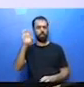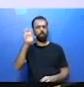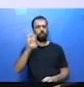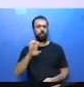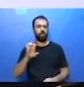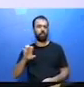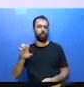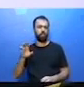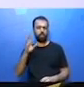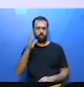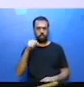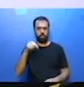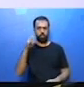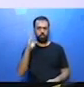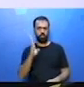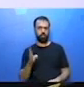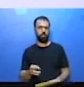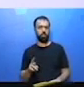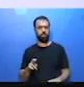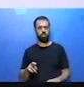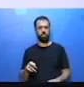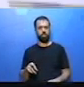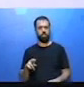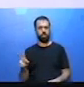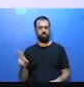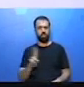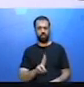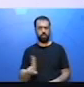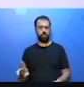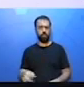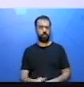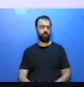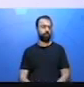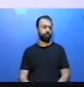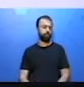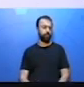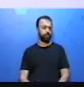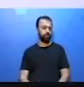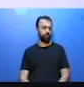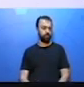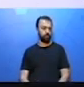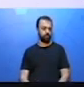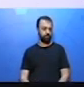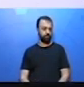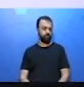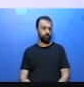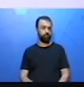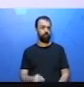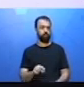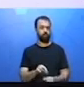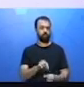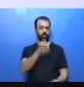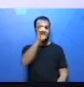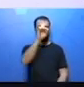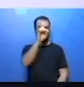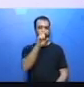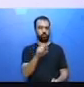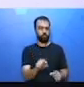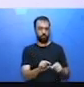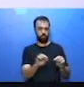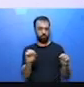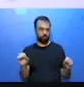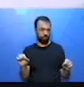chama-se pipa de papagaio, tá? Então aqui, temos aqui as varetas, né? Diagonal maior